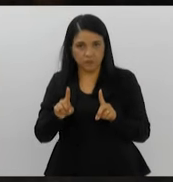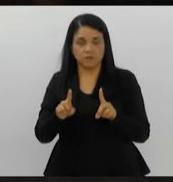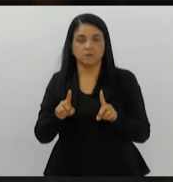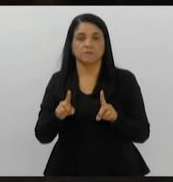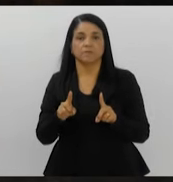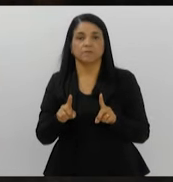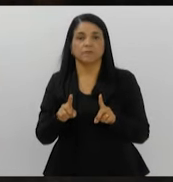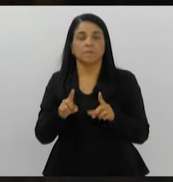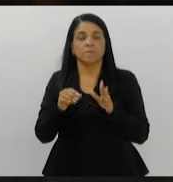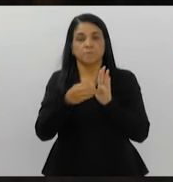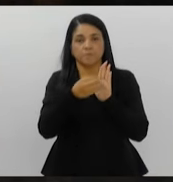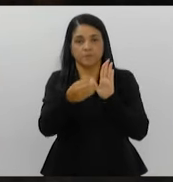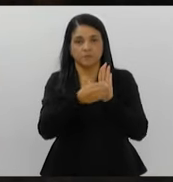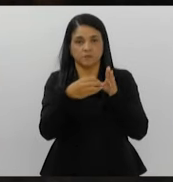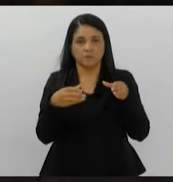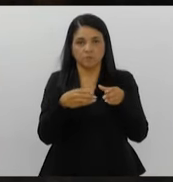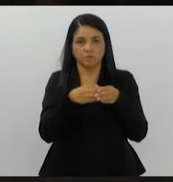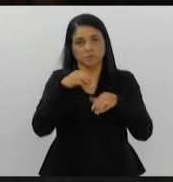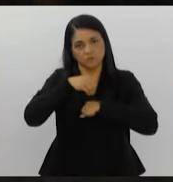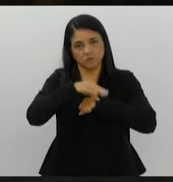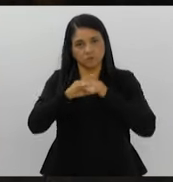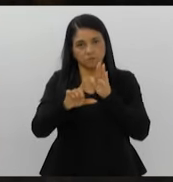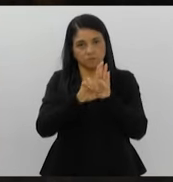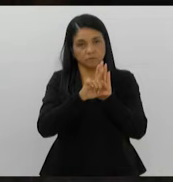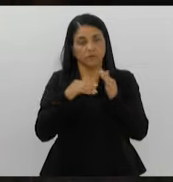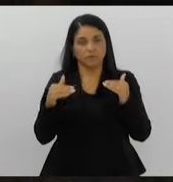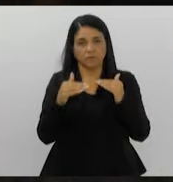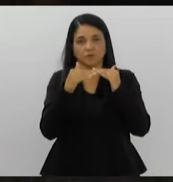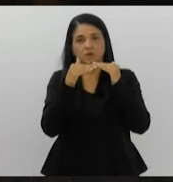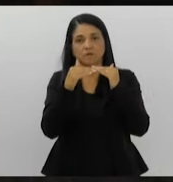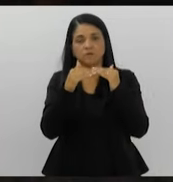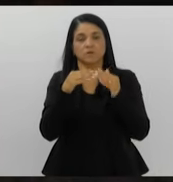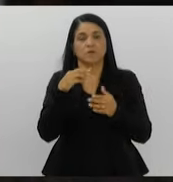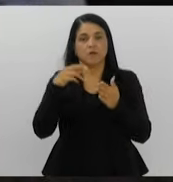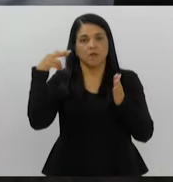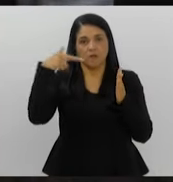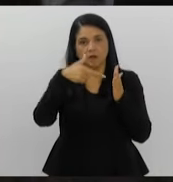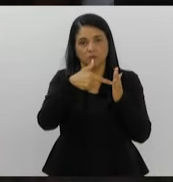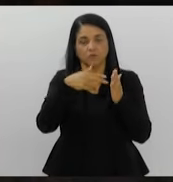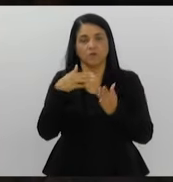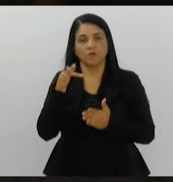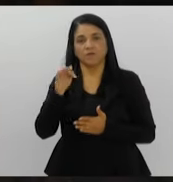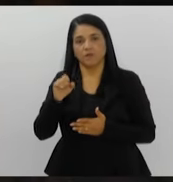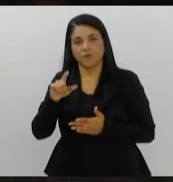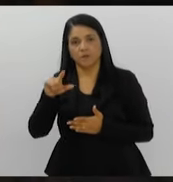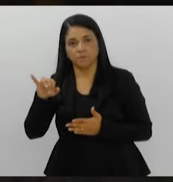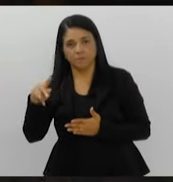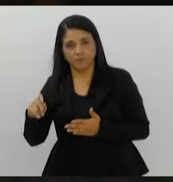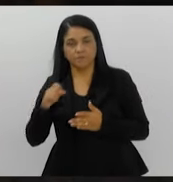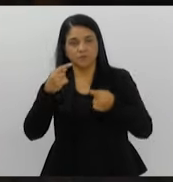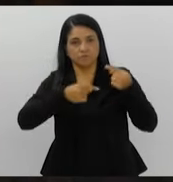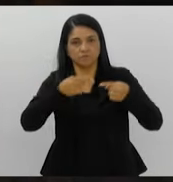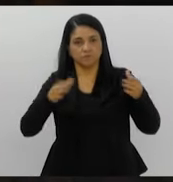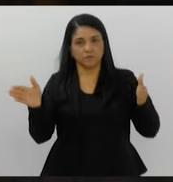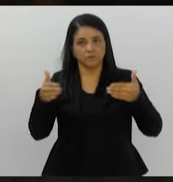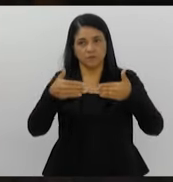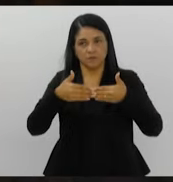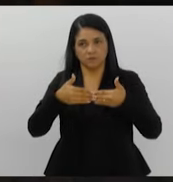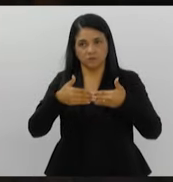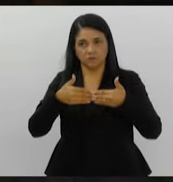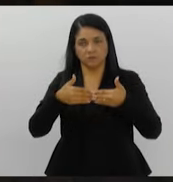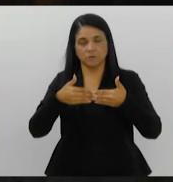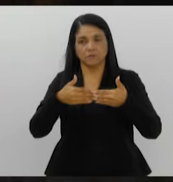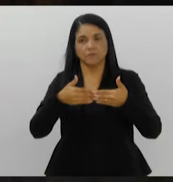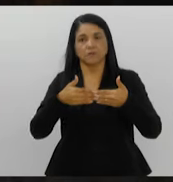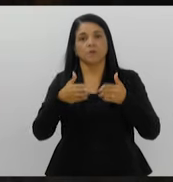providências. Parecer da Comissão de Indicações Legislativas, favorável. Relator, deputado Felipe Soares. Em discussão, não havendo quem queira discutir, encerrada